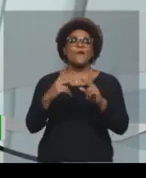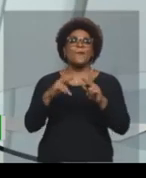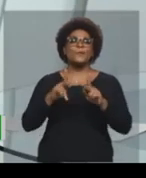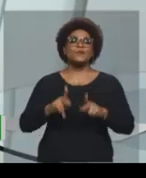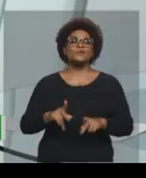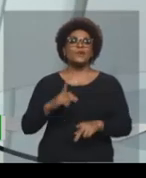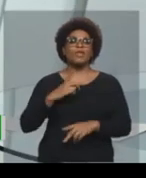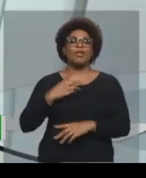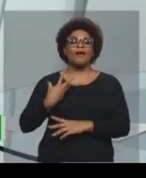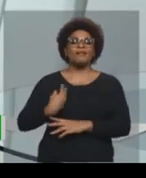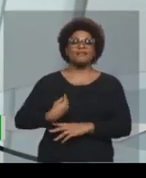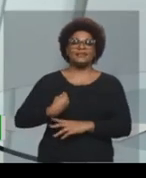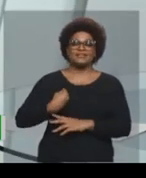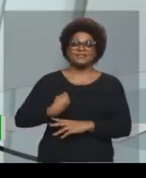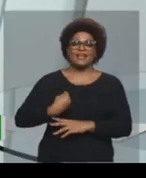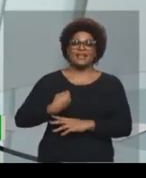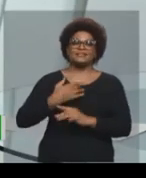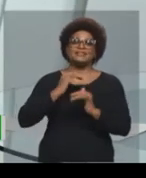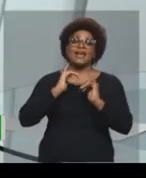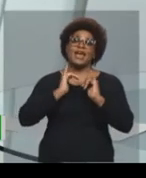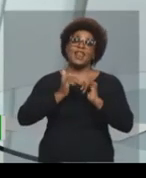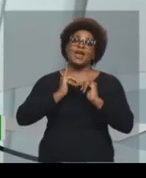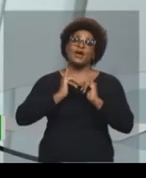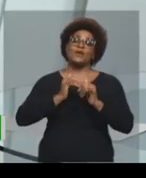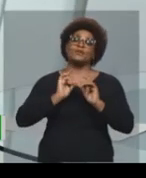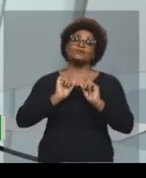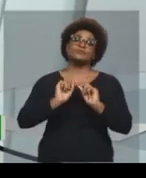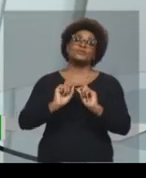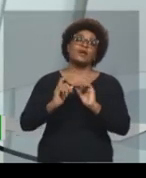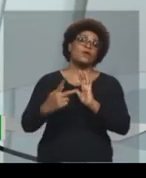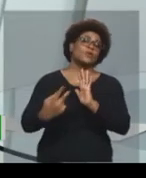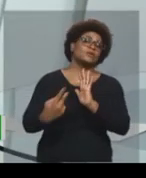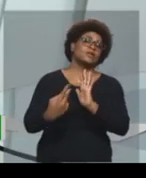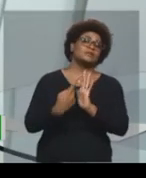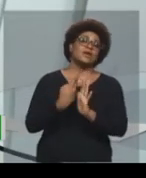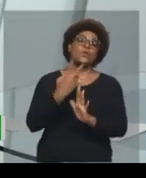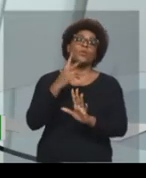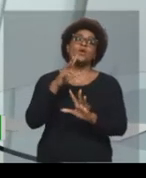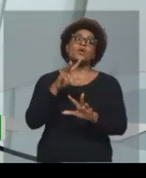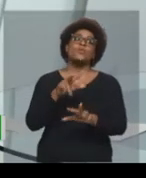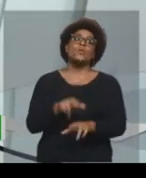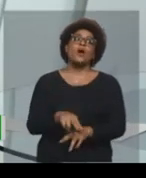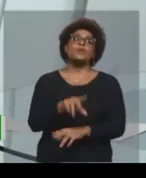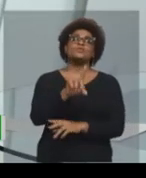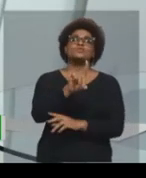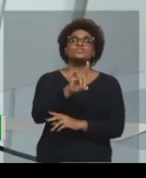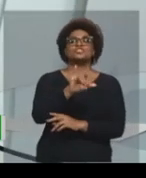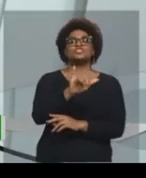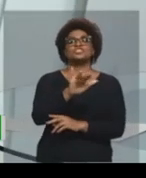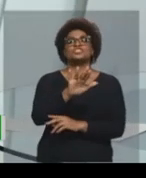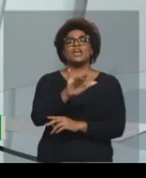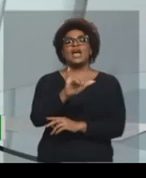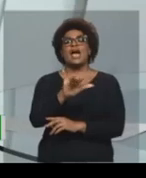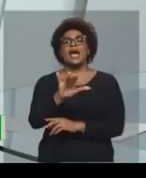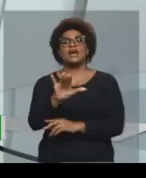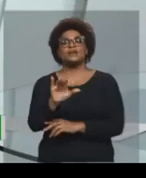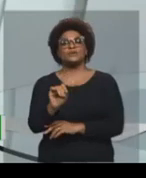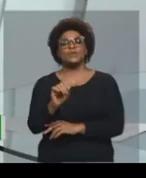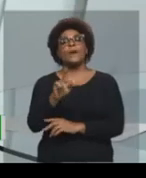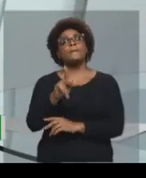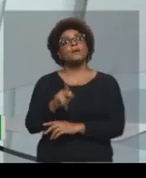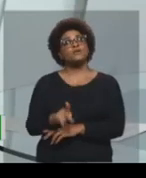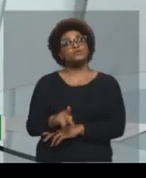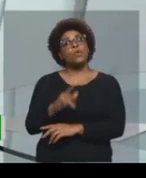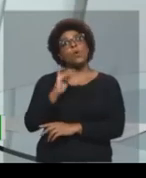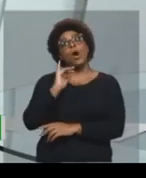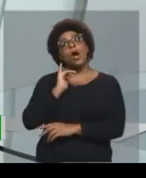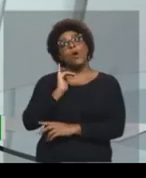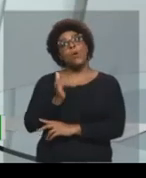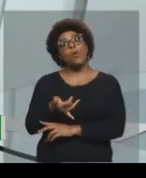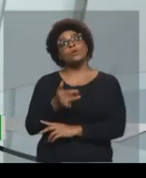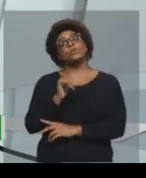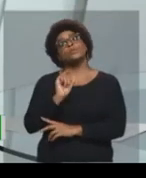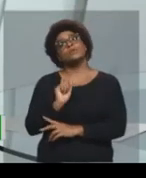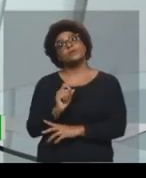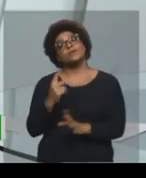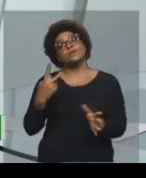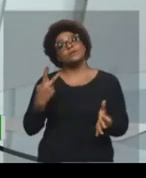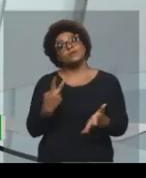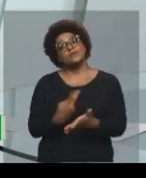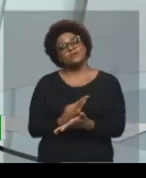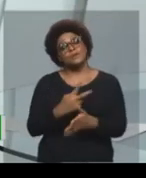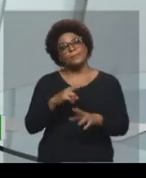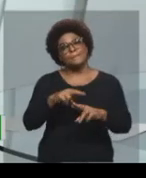aquilo que aconteceu com ele, igual ao diário. A pessoa relata aquilo que aconteceu com ele. Por isso, a primeira